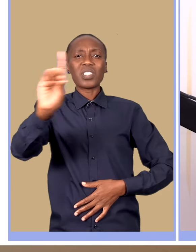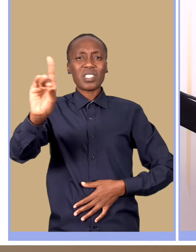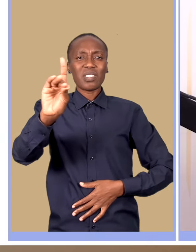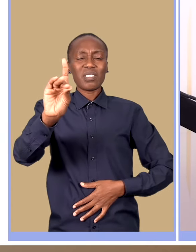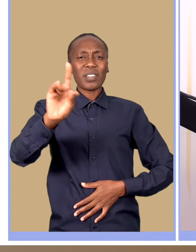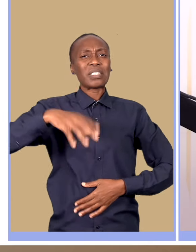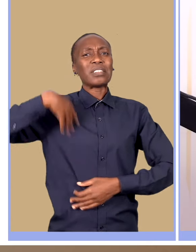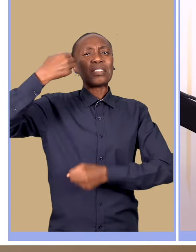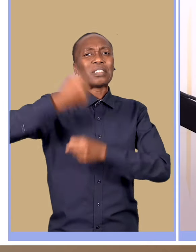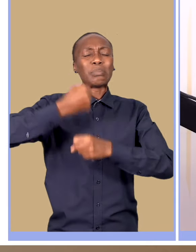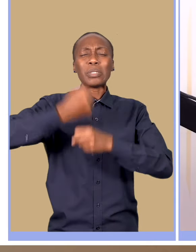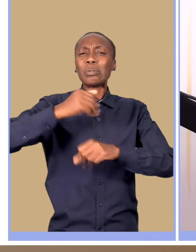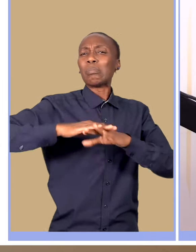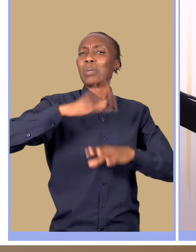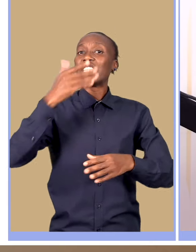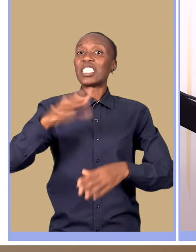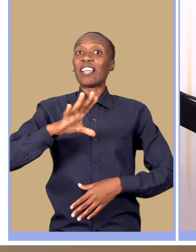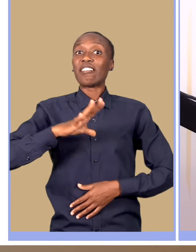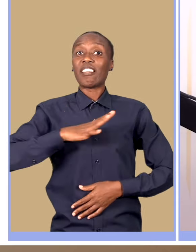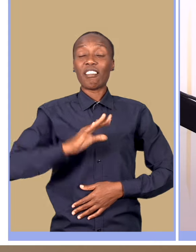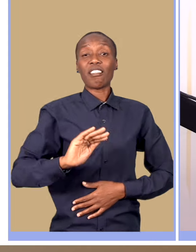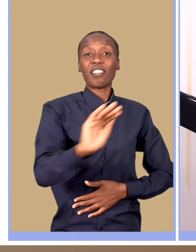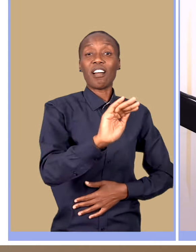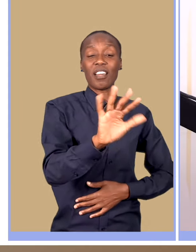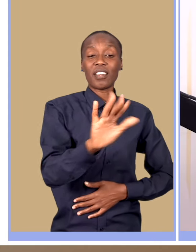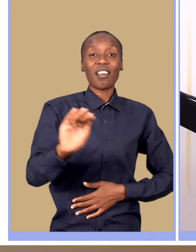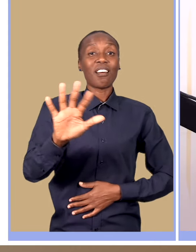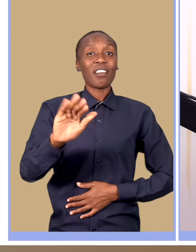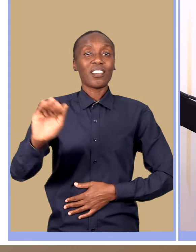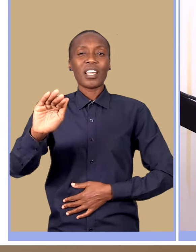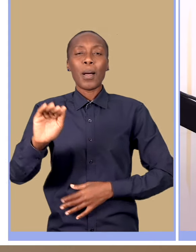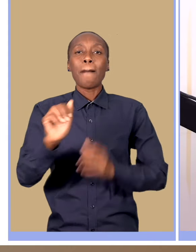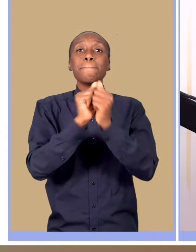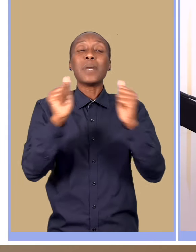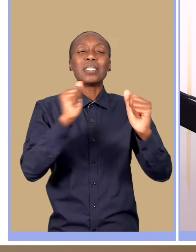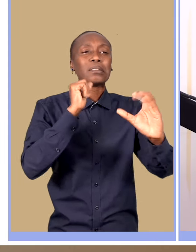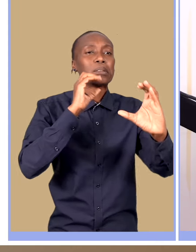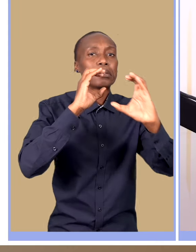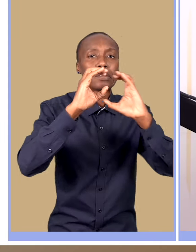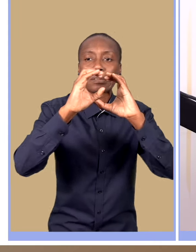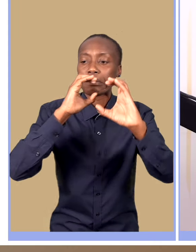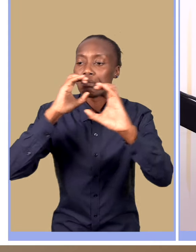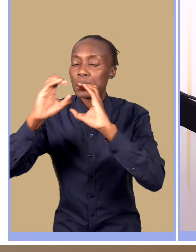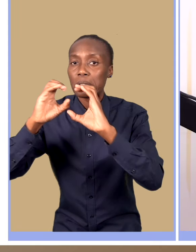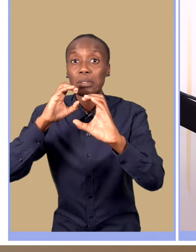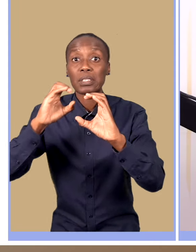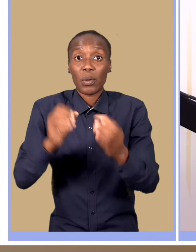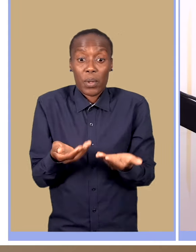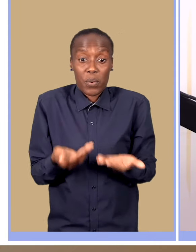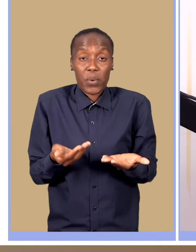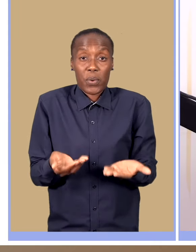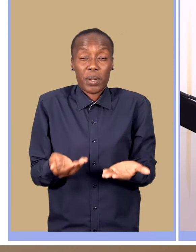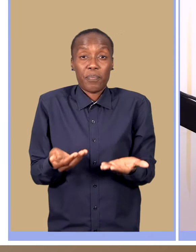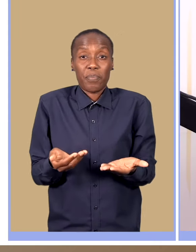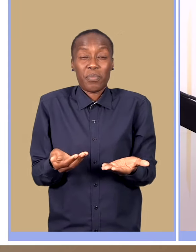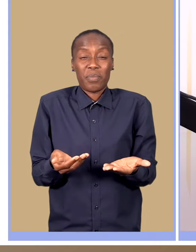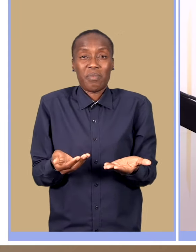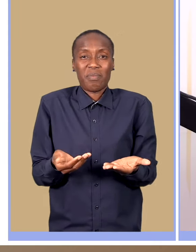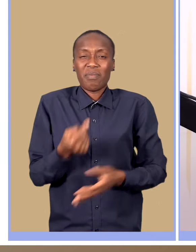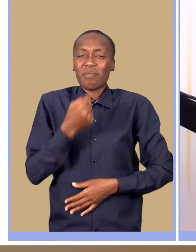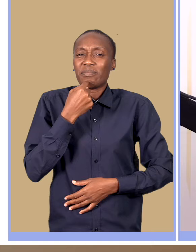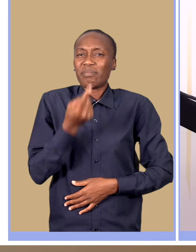deficiência. Eu sei que muito trabalho tem vindo a ser feito nesta área, mas a questão da comunicação, sobretudo,